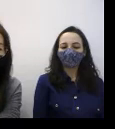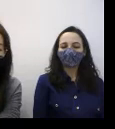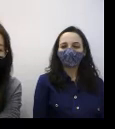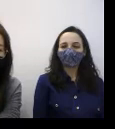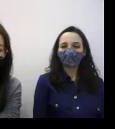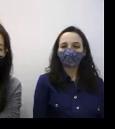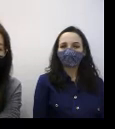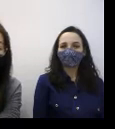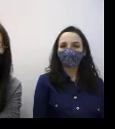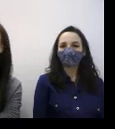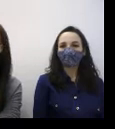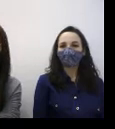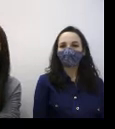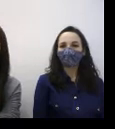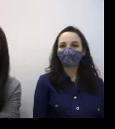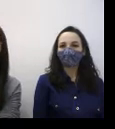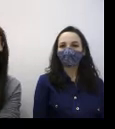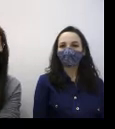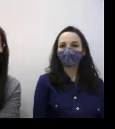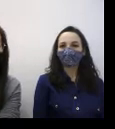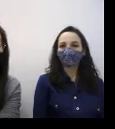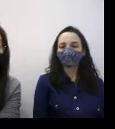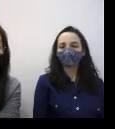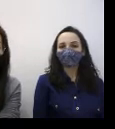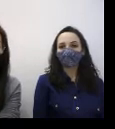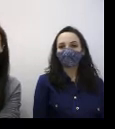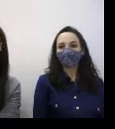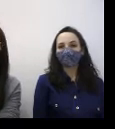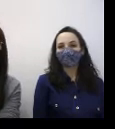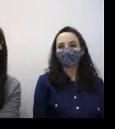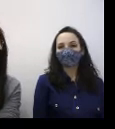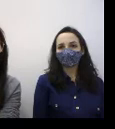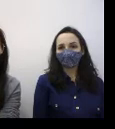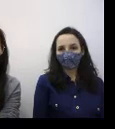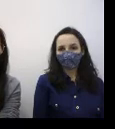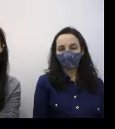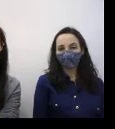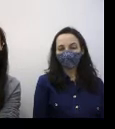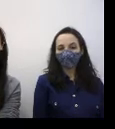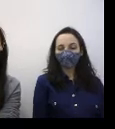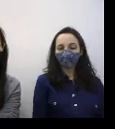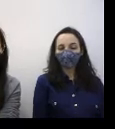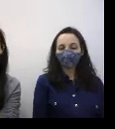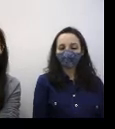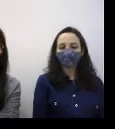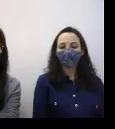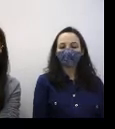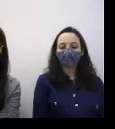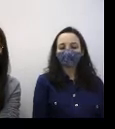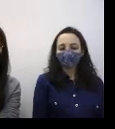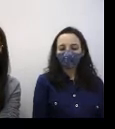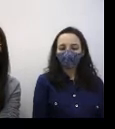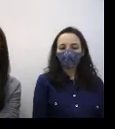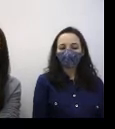um arranhãozinho, né? Agora, quando a gente protela, a gente deixa, a gente espera, né?